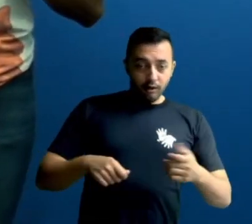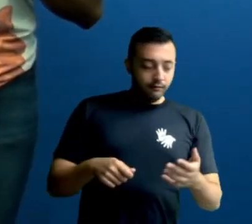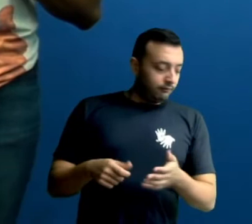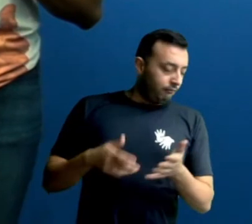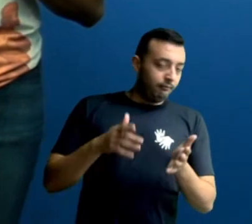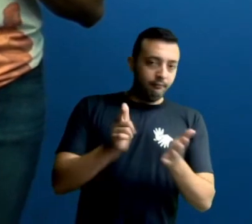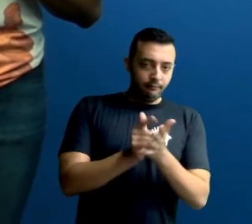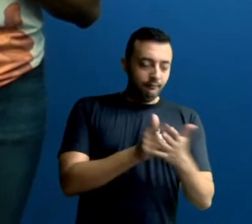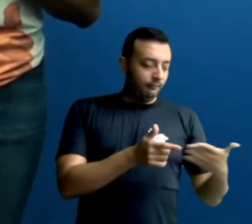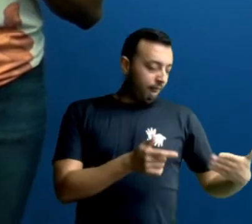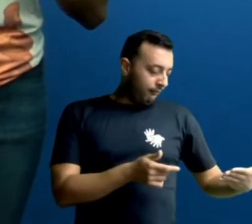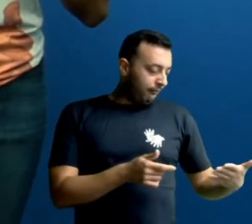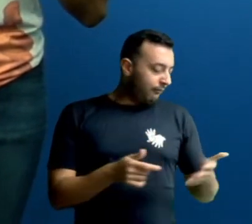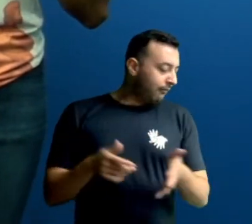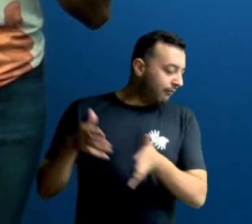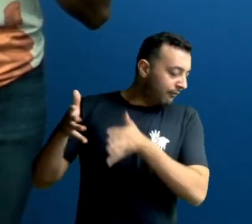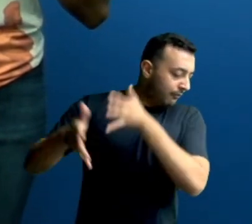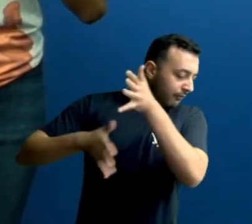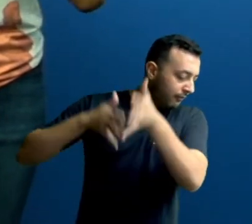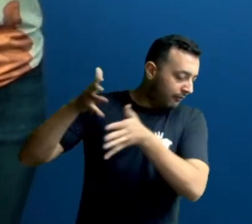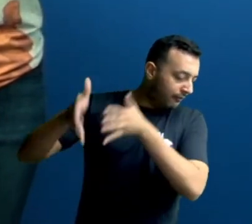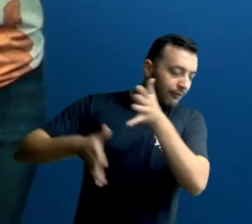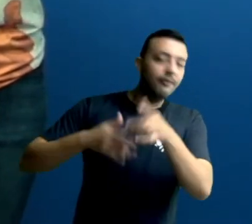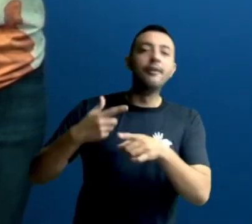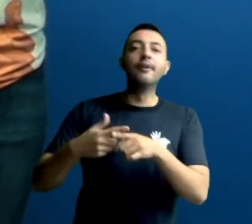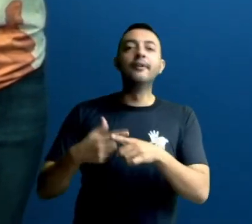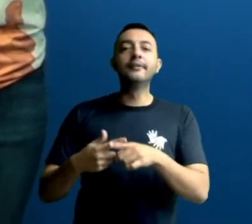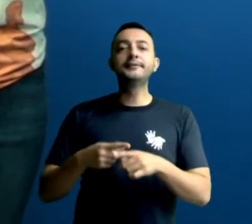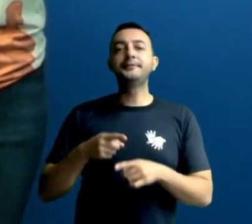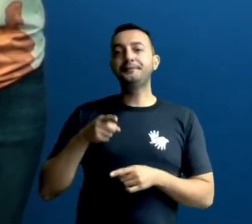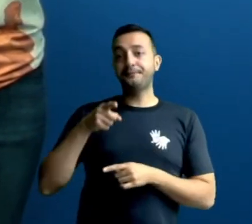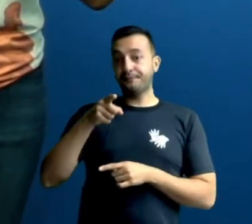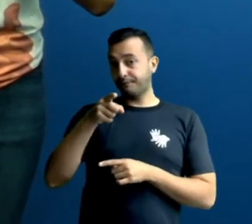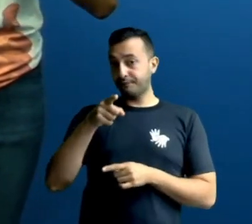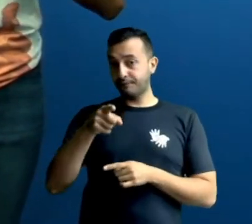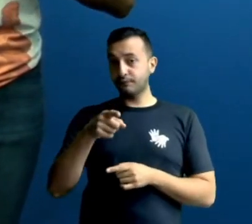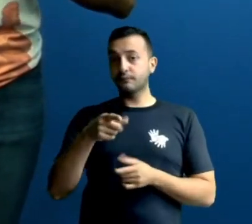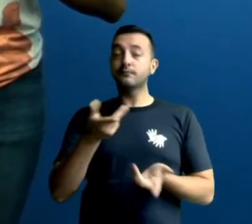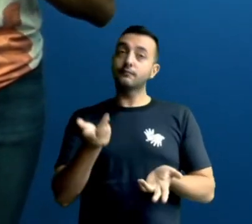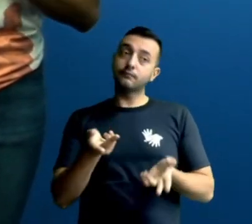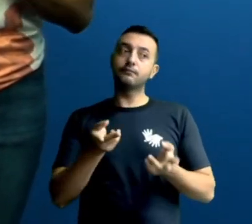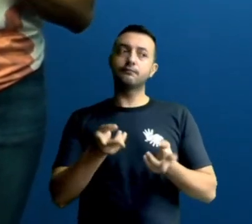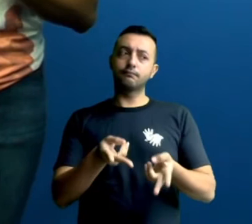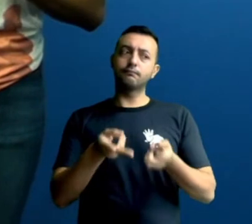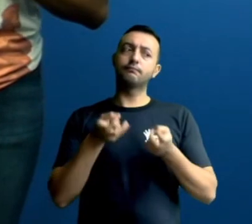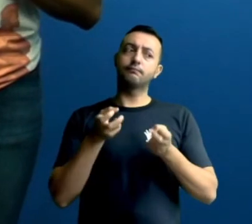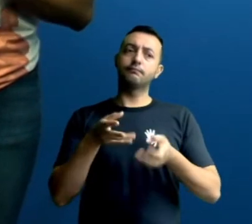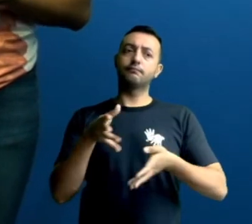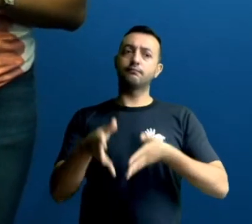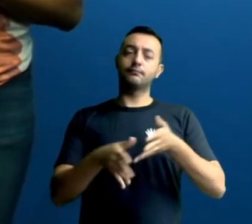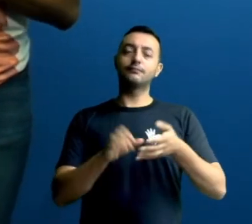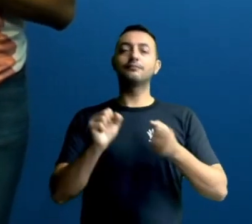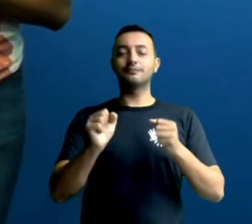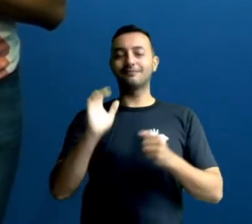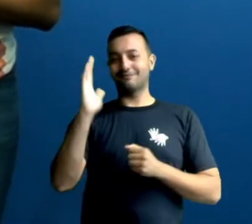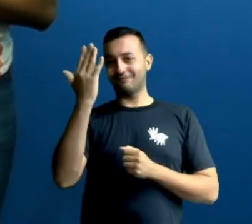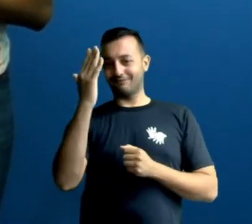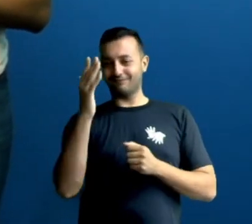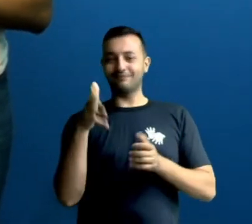Por quê? Gente, é a partir daí que você começa a se ouvir e aí você começa a